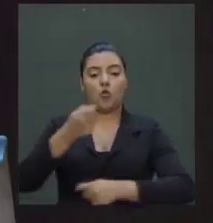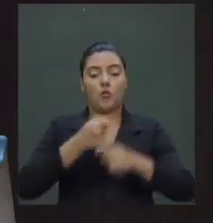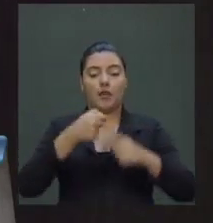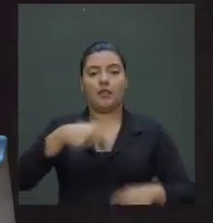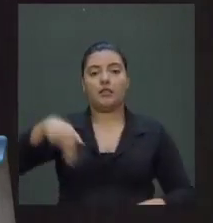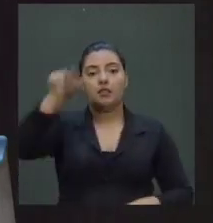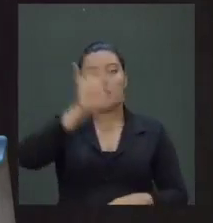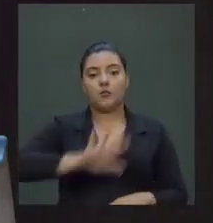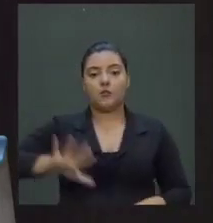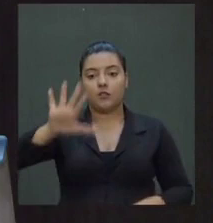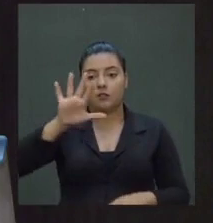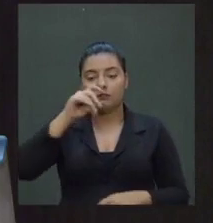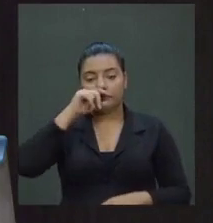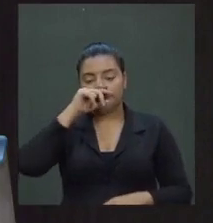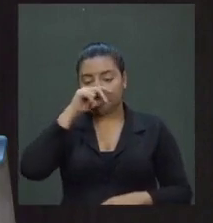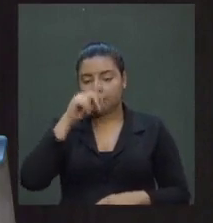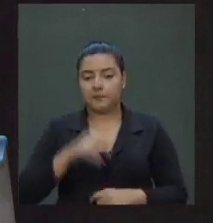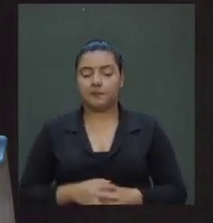Nós